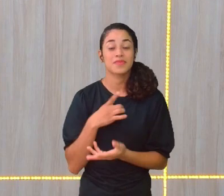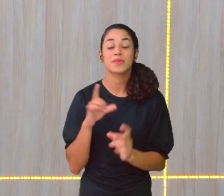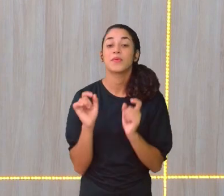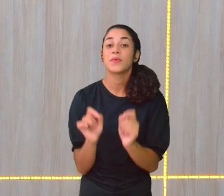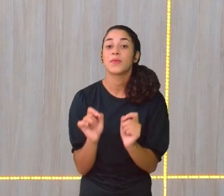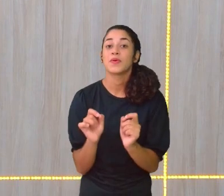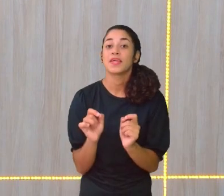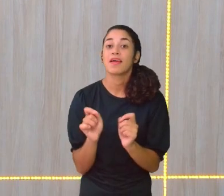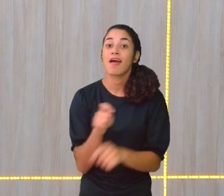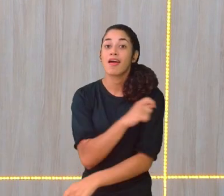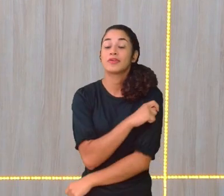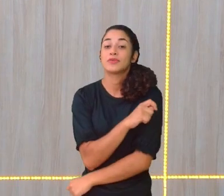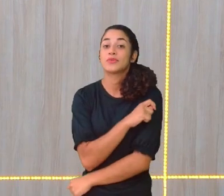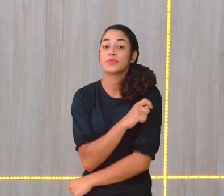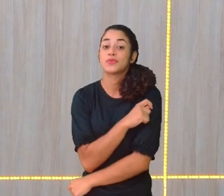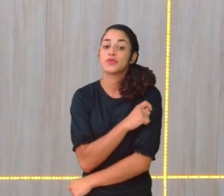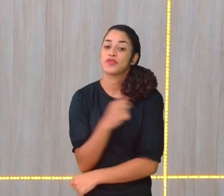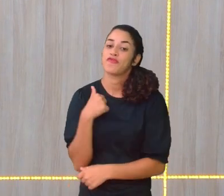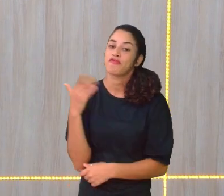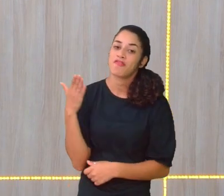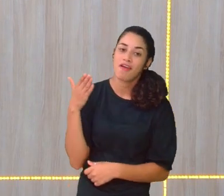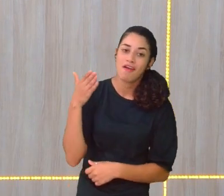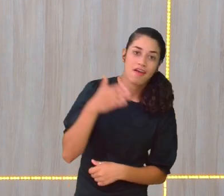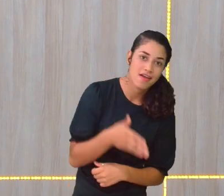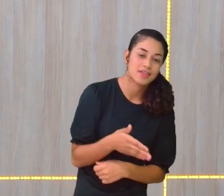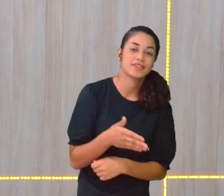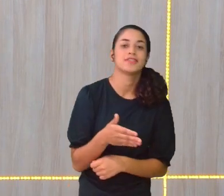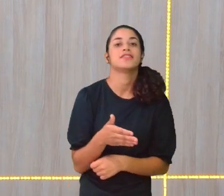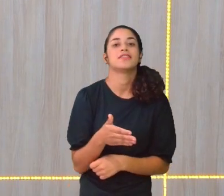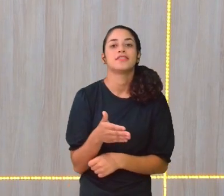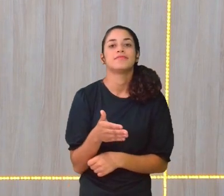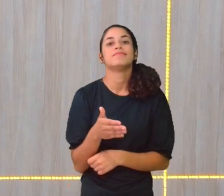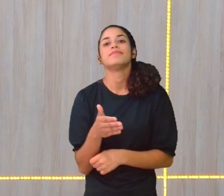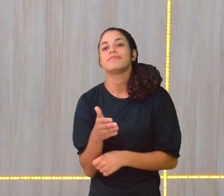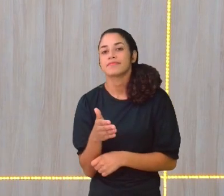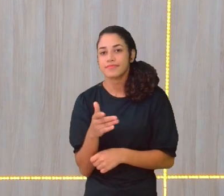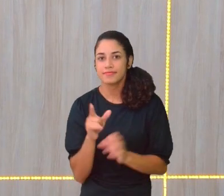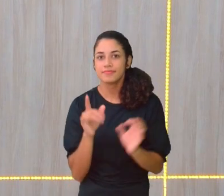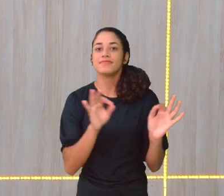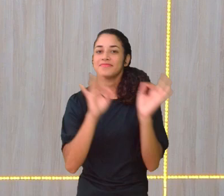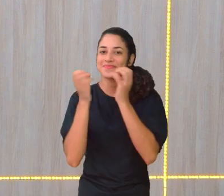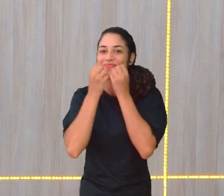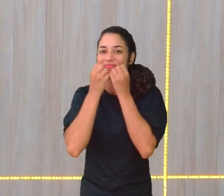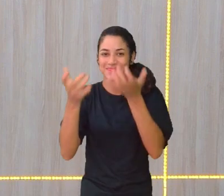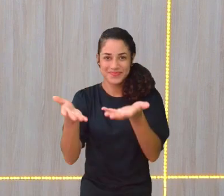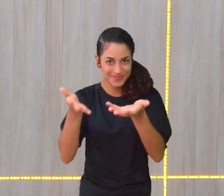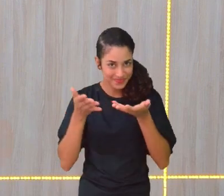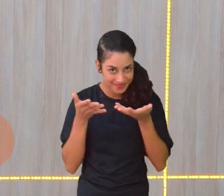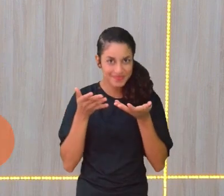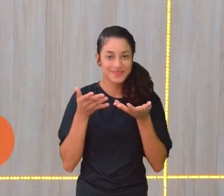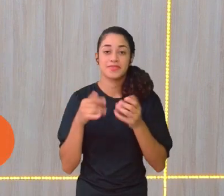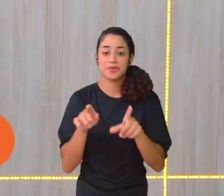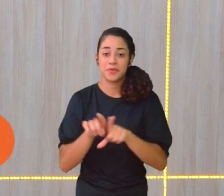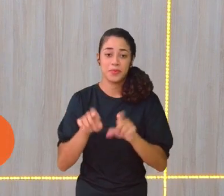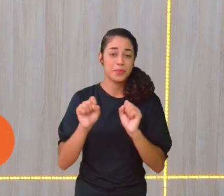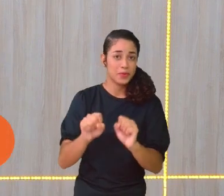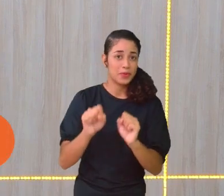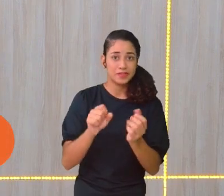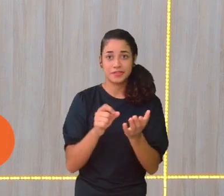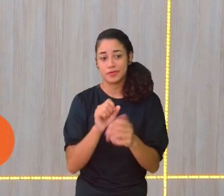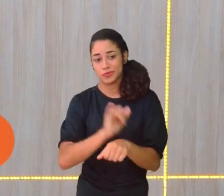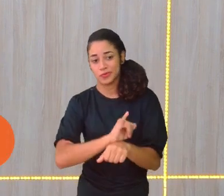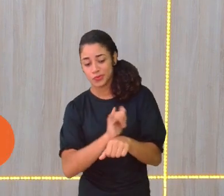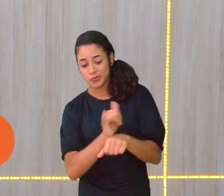sempre, alunos e alunas que entram na nossa rede. Sejam bem-vindos, seja na ferramenta